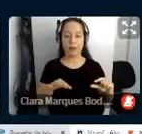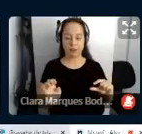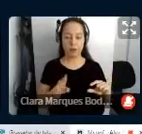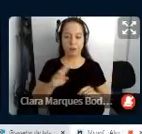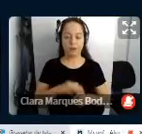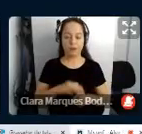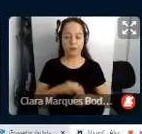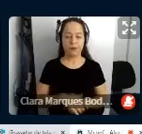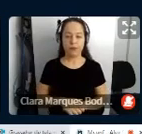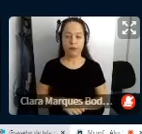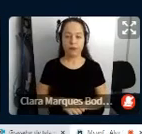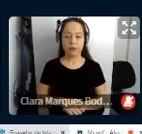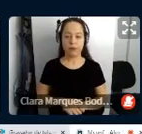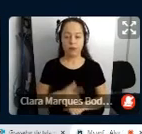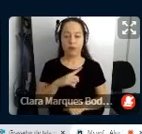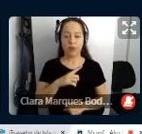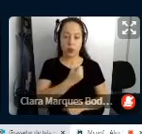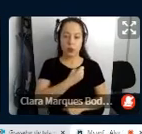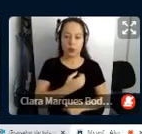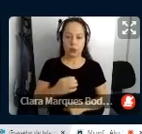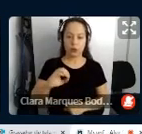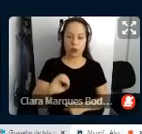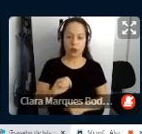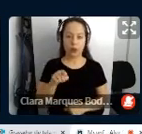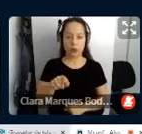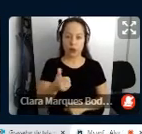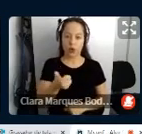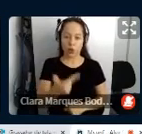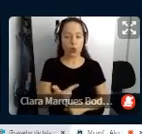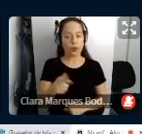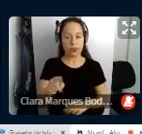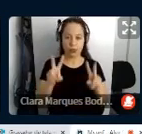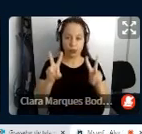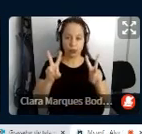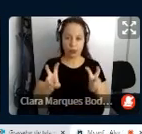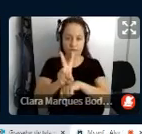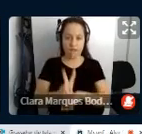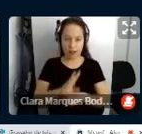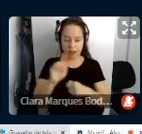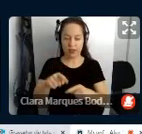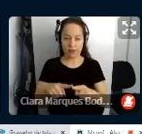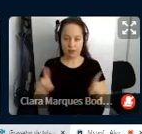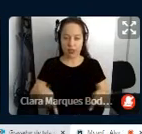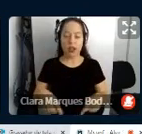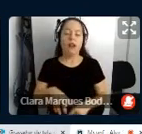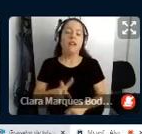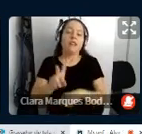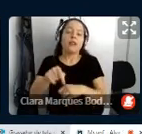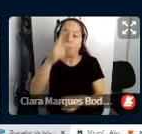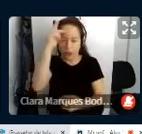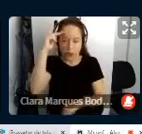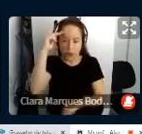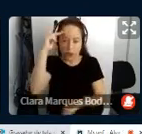No código 012, nós, que é a vaga destinada a servidores do IFES, o número de inscritos foi inferior ao número de vagas, portanto, não